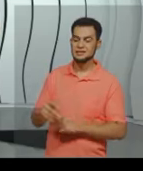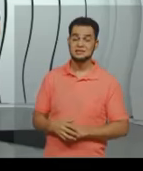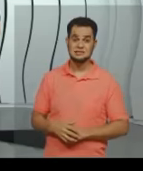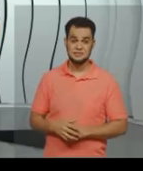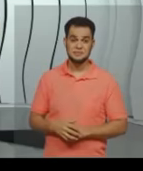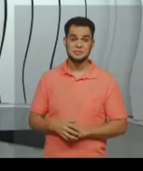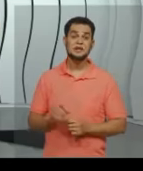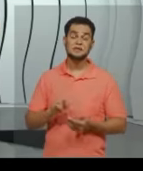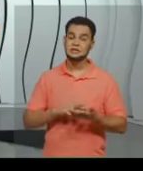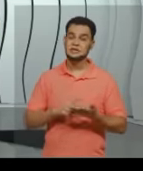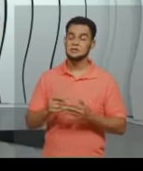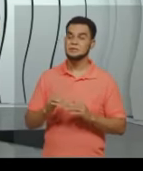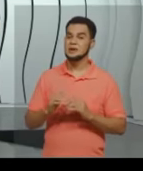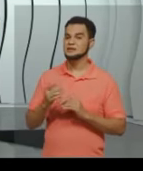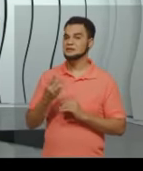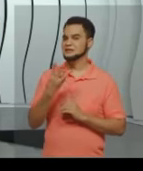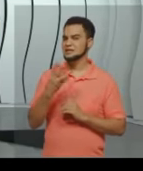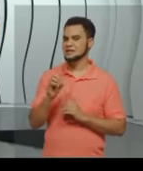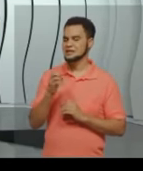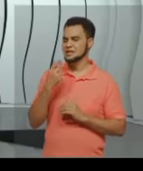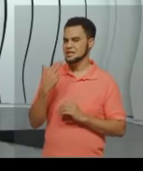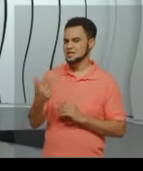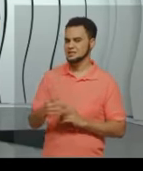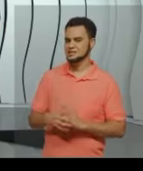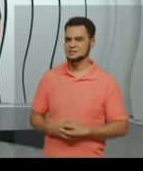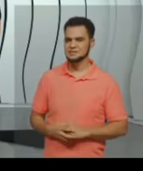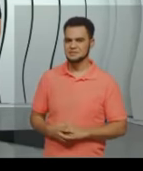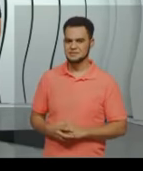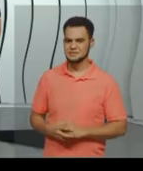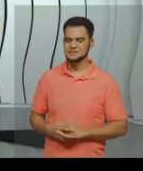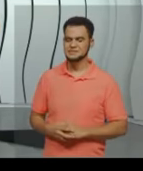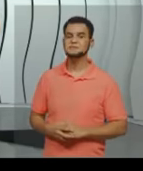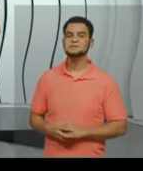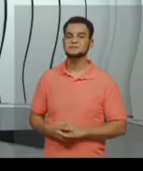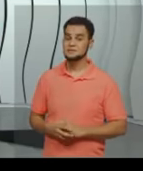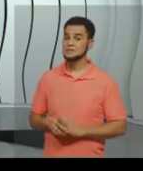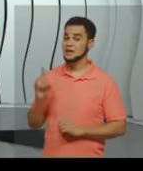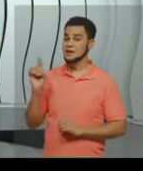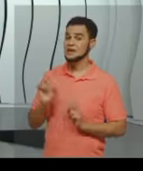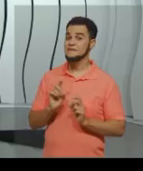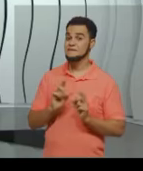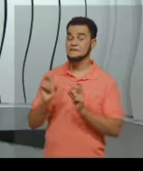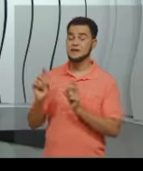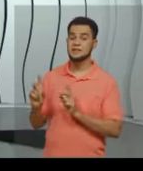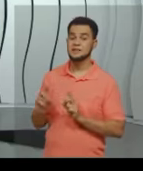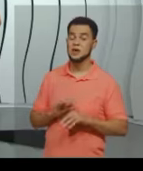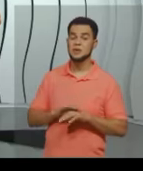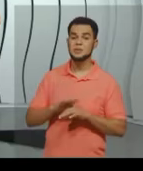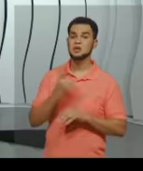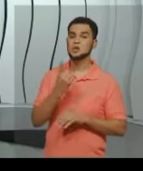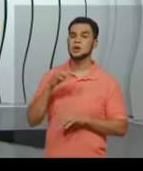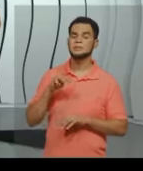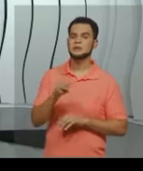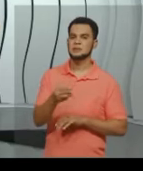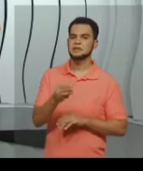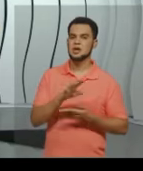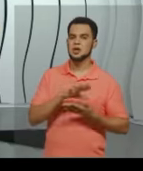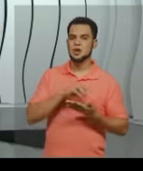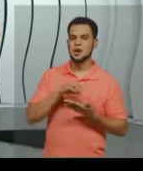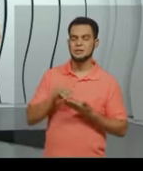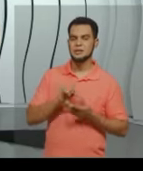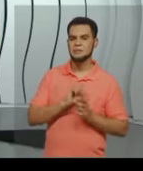línguas, and have sold more than 20 million copies, venderam mais de 1 milhão de cópias. Então eu gosto sempre de pegar o poema